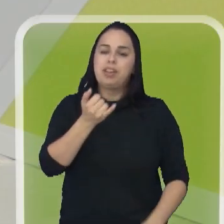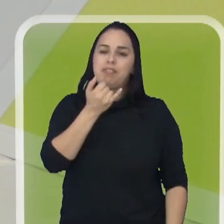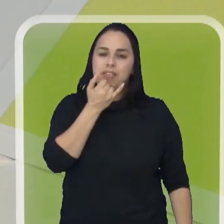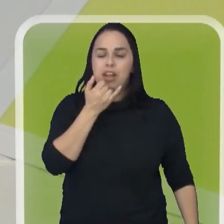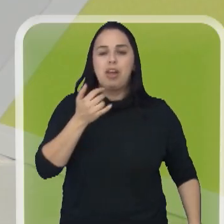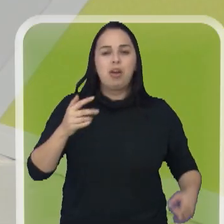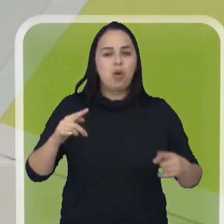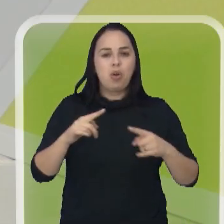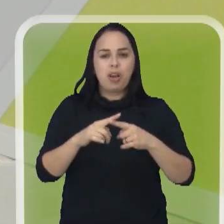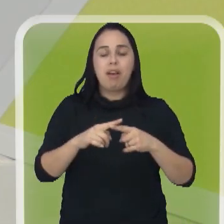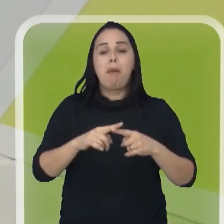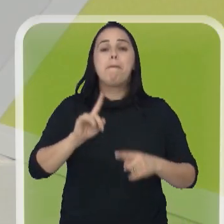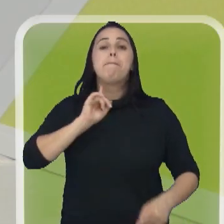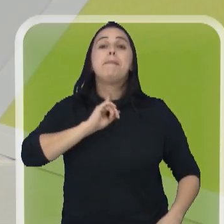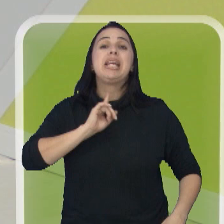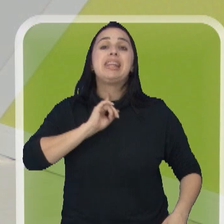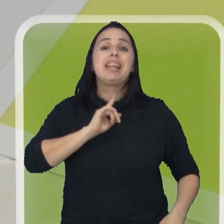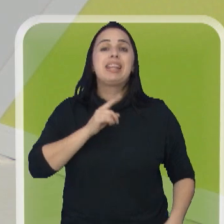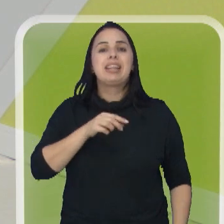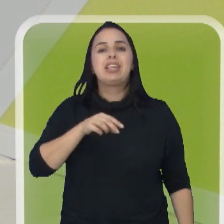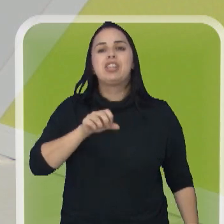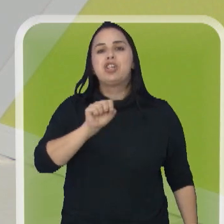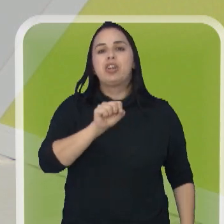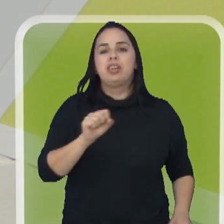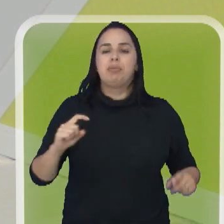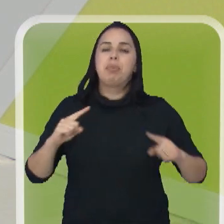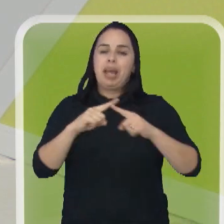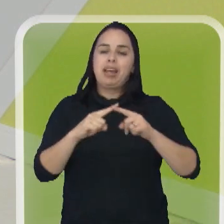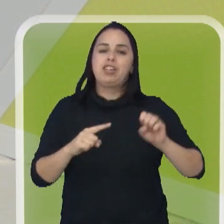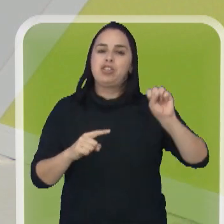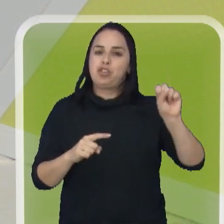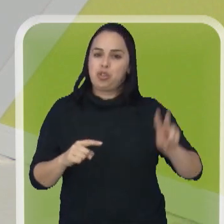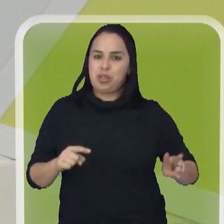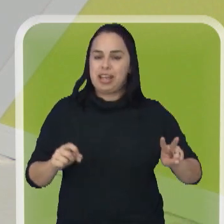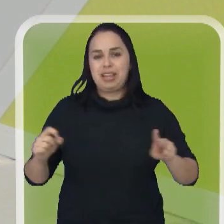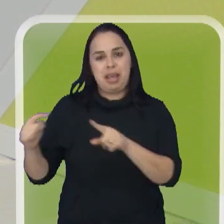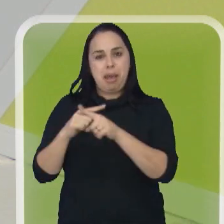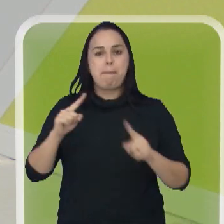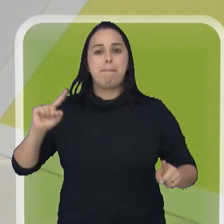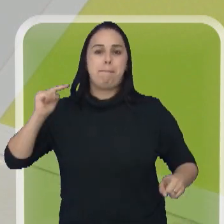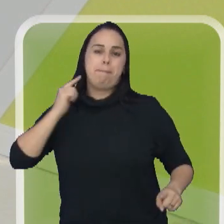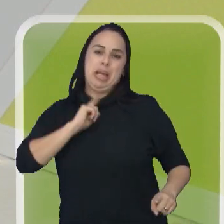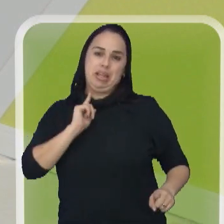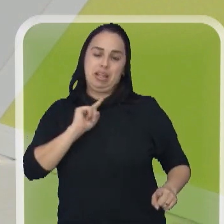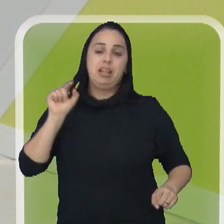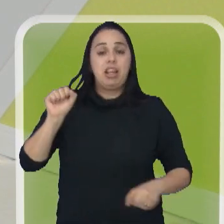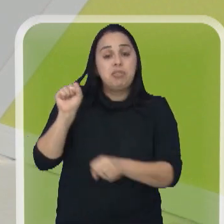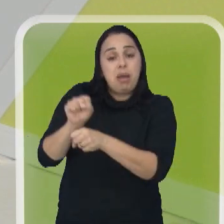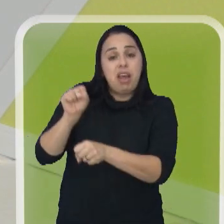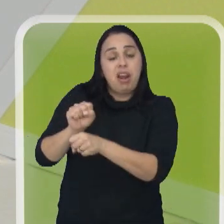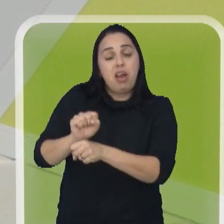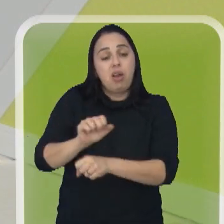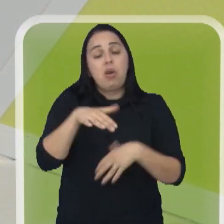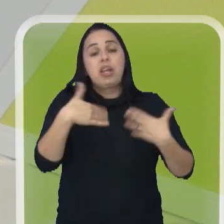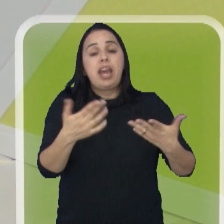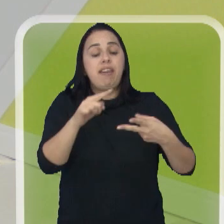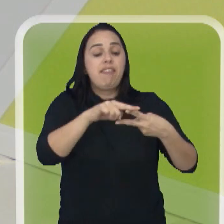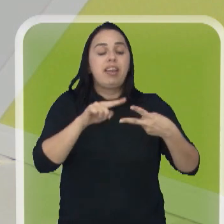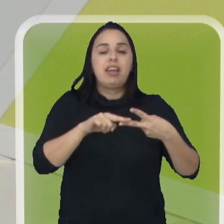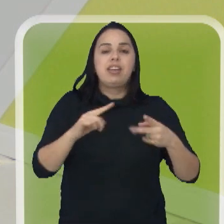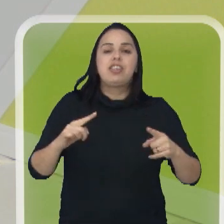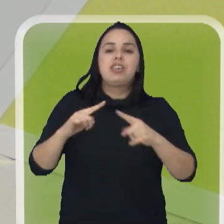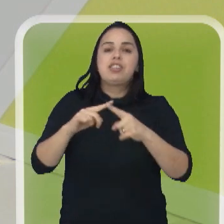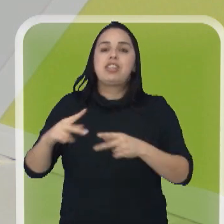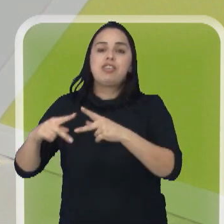Enfrenta o Minas, que bateu o Suzano, fechou em 2-0 a série por lá. O Minas está só aguardando Cruzeiro ou São José,